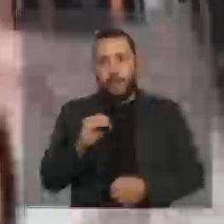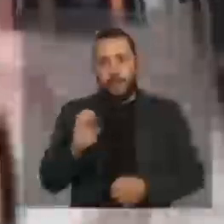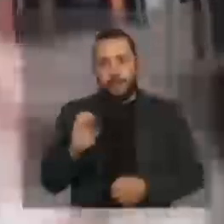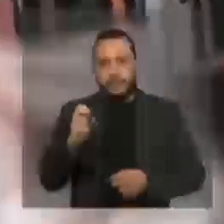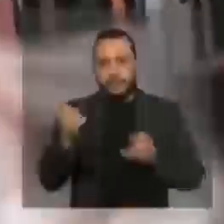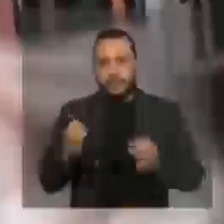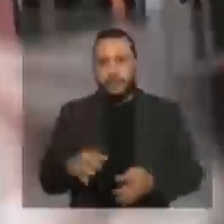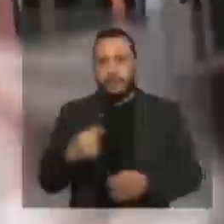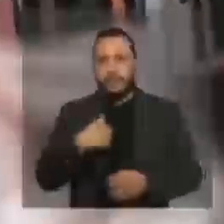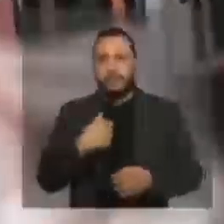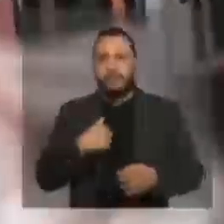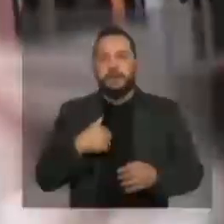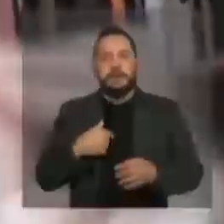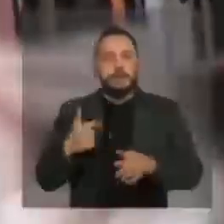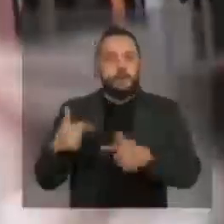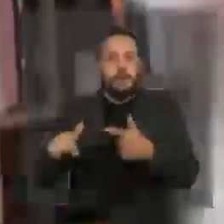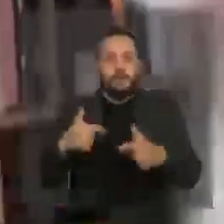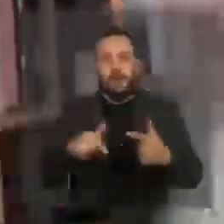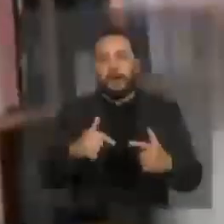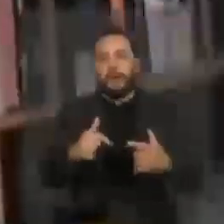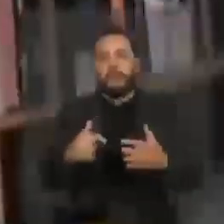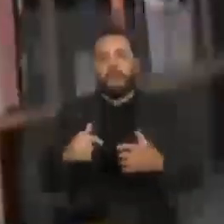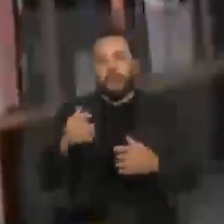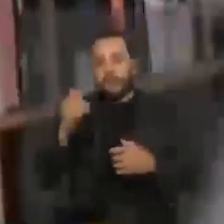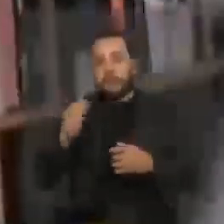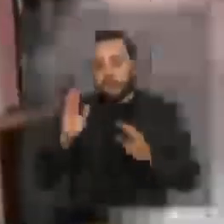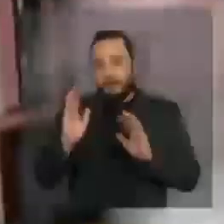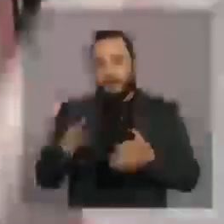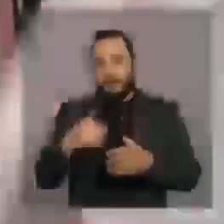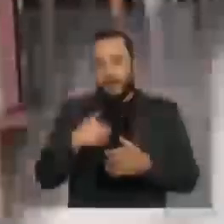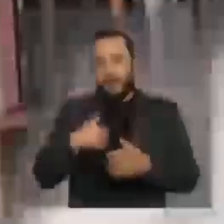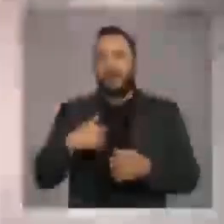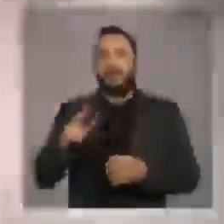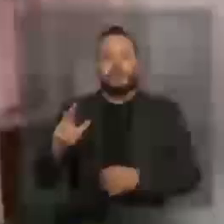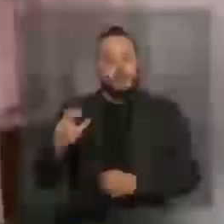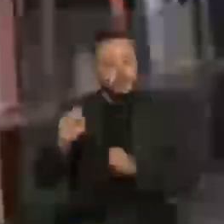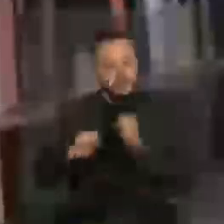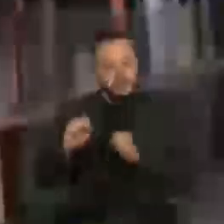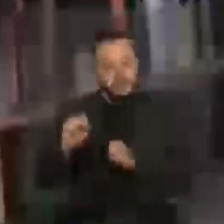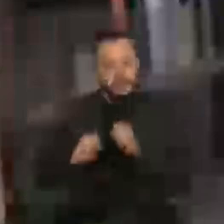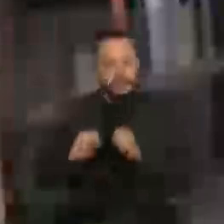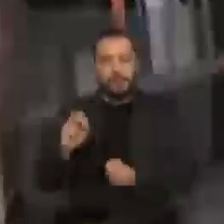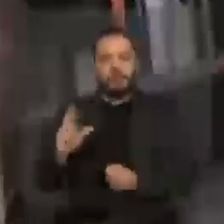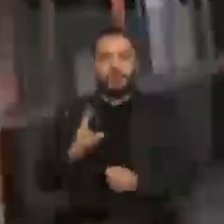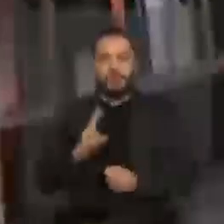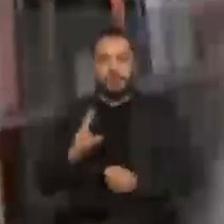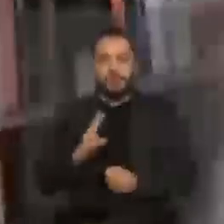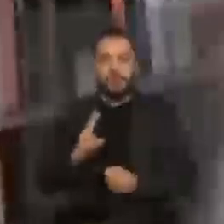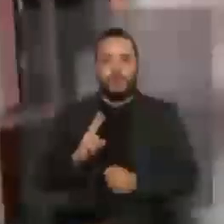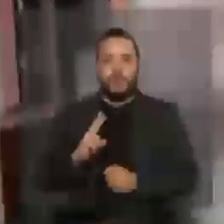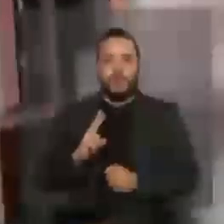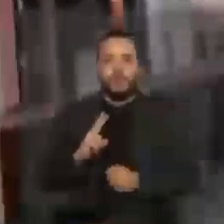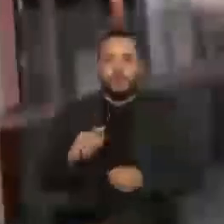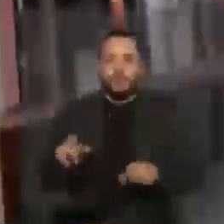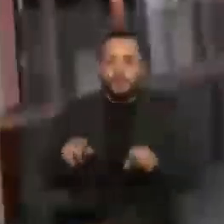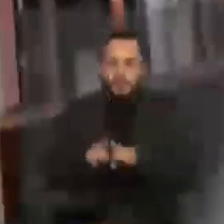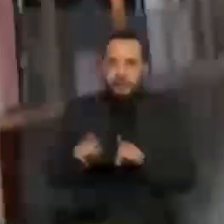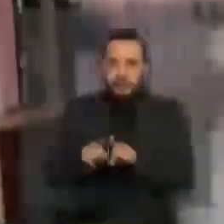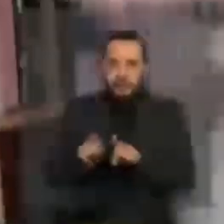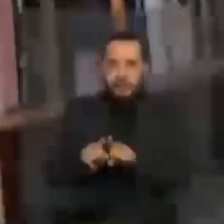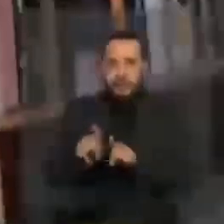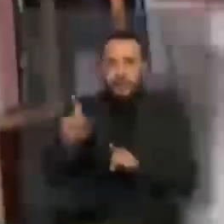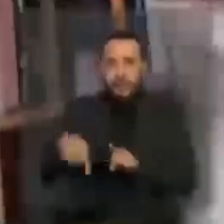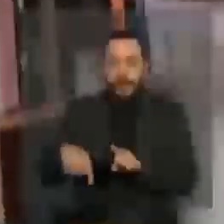sobre serviços de qualquer natureza as pessoas jurídicas de direito privado sem fins lucrativos, qualificadas